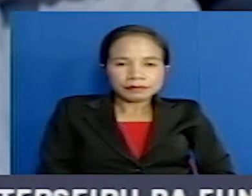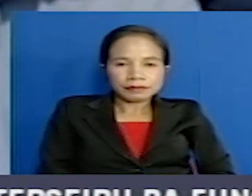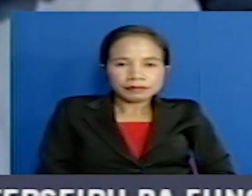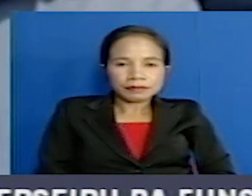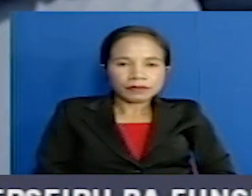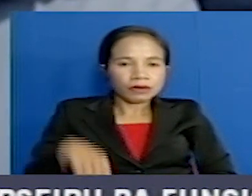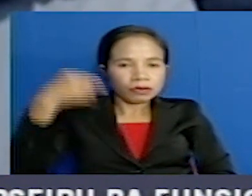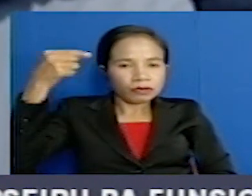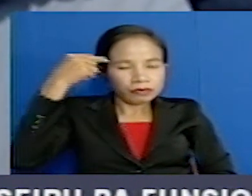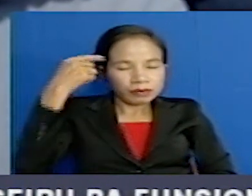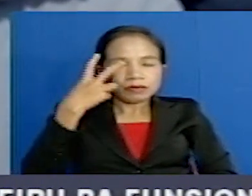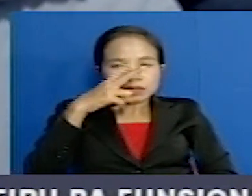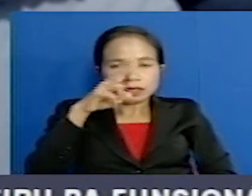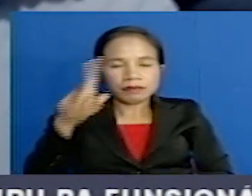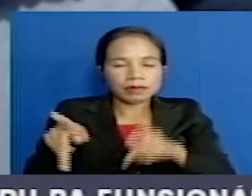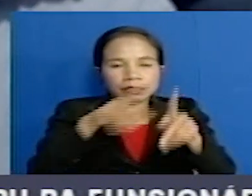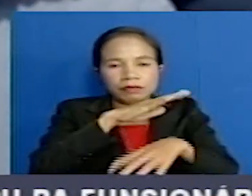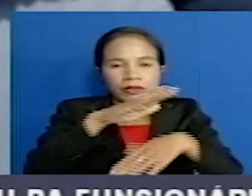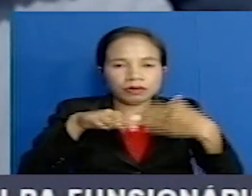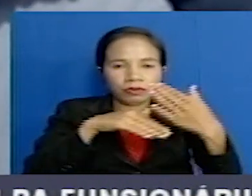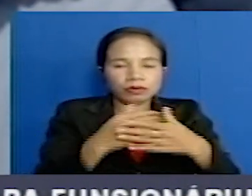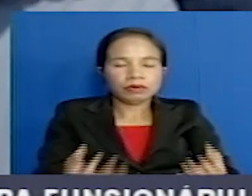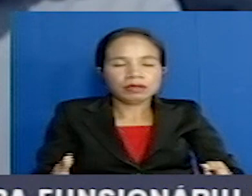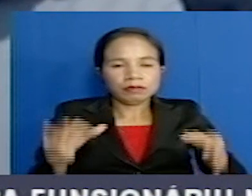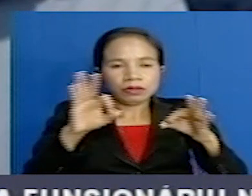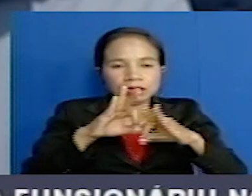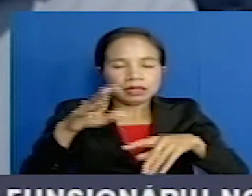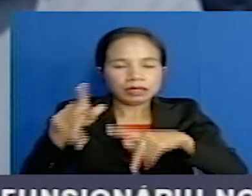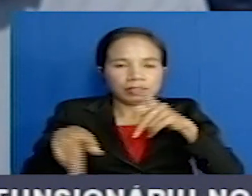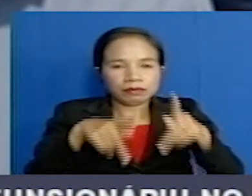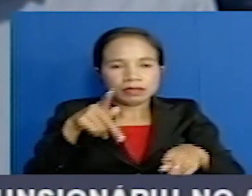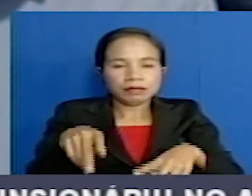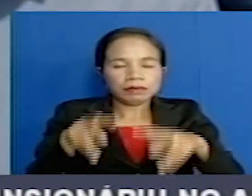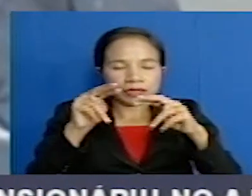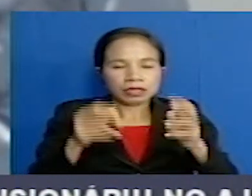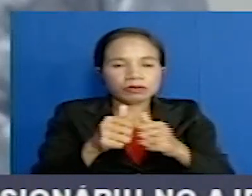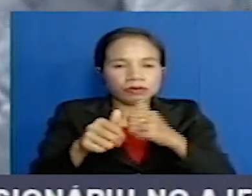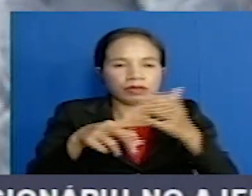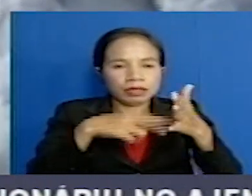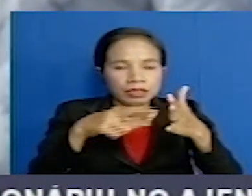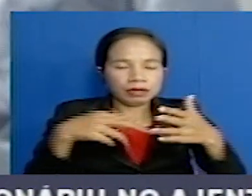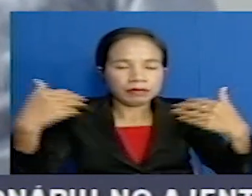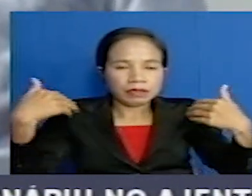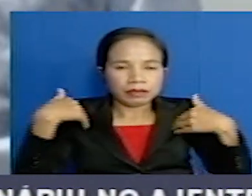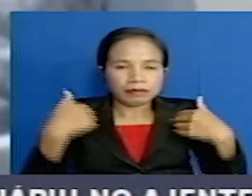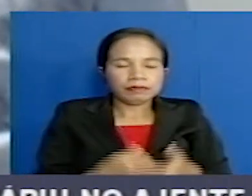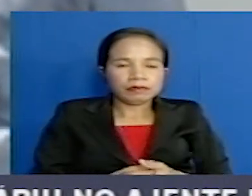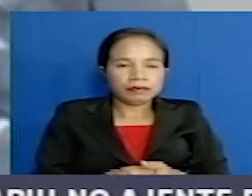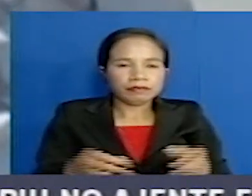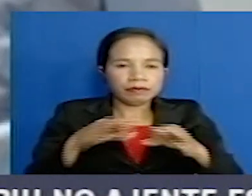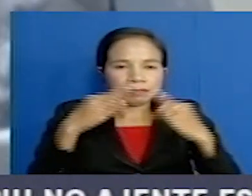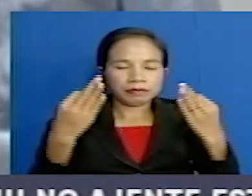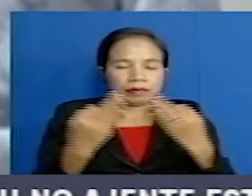né, está uma tamba povo, nem cidadão, com todo, importante, mas cidadão, né, preencher requisitos. Enquanto